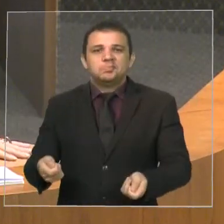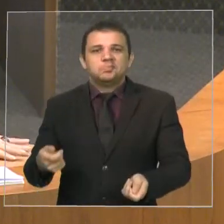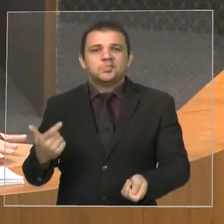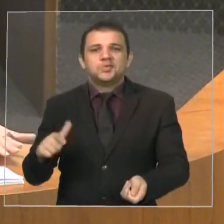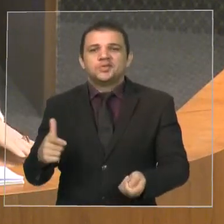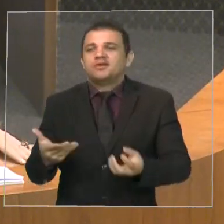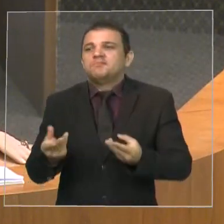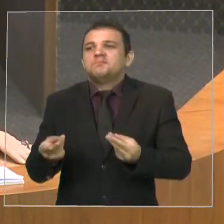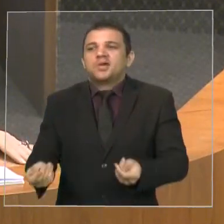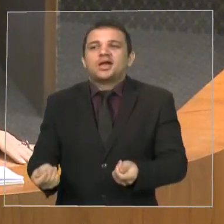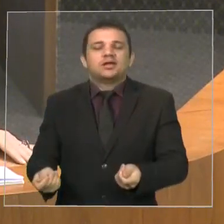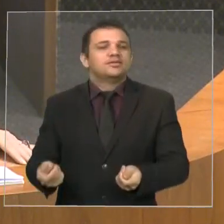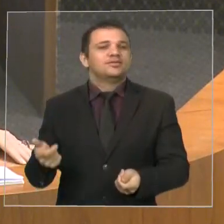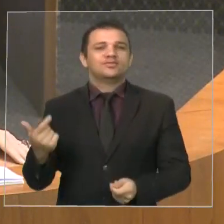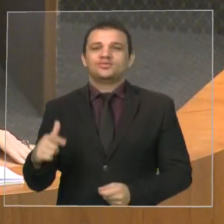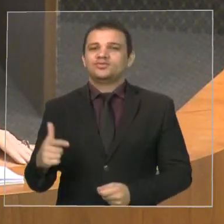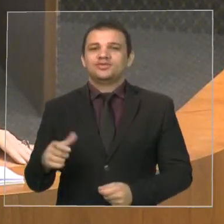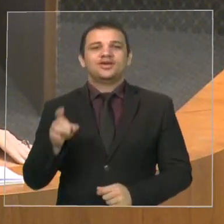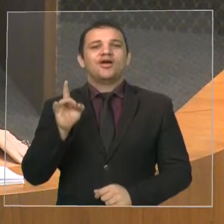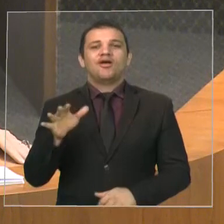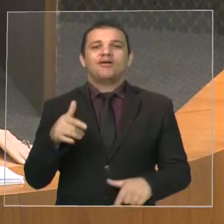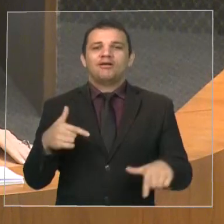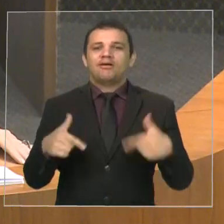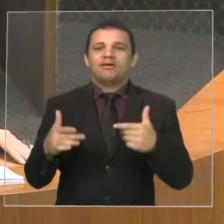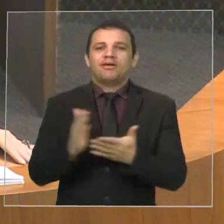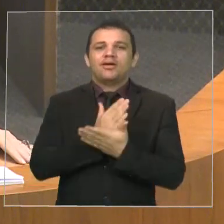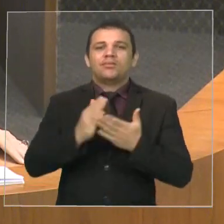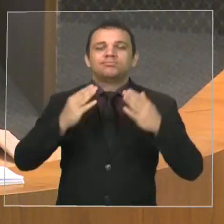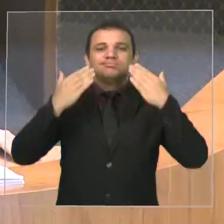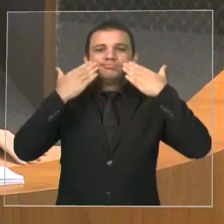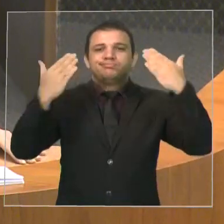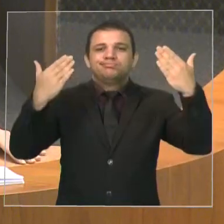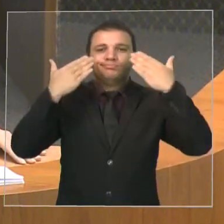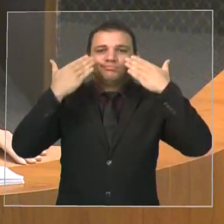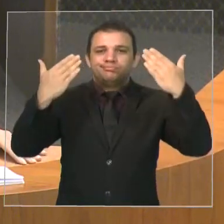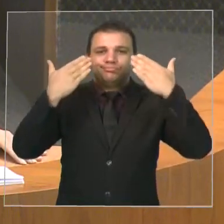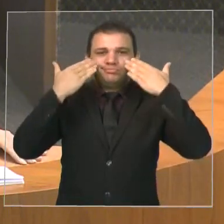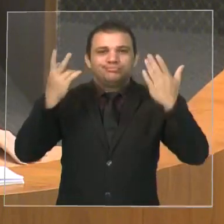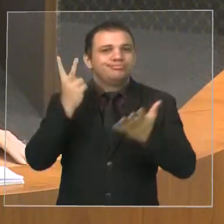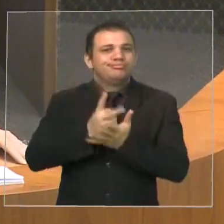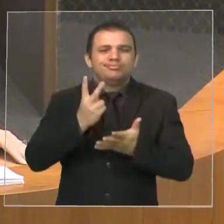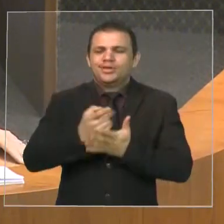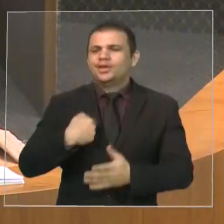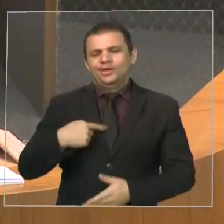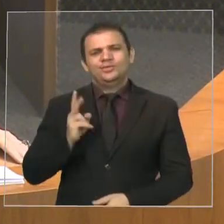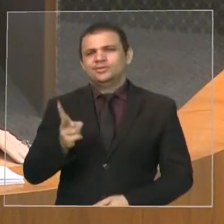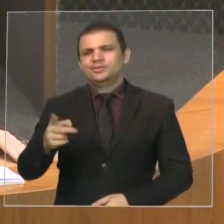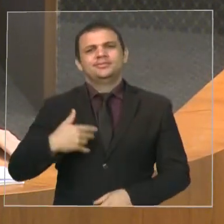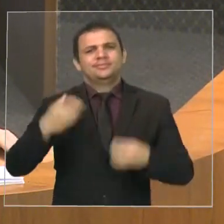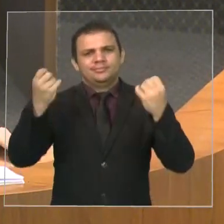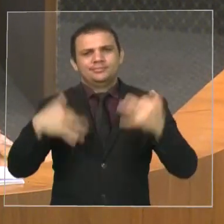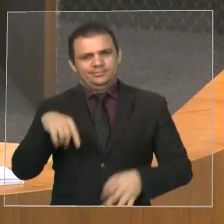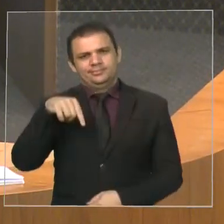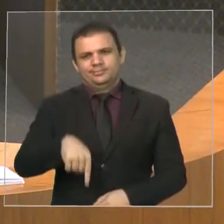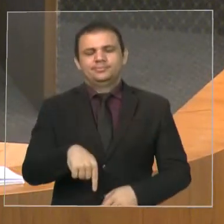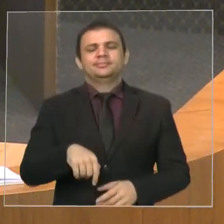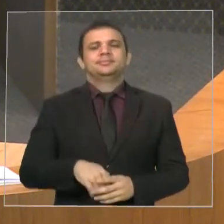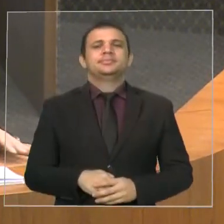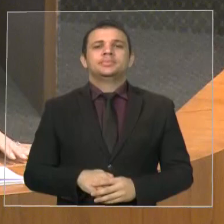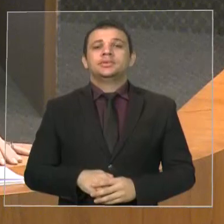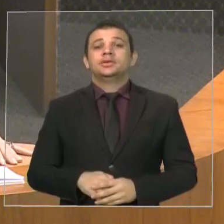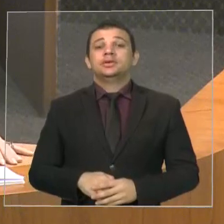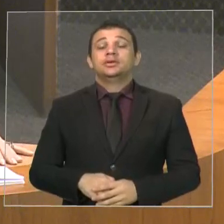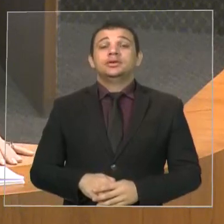essência, são apenas ações midiáticas, como eu sempre tenho dito, como eu tenho repetido inúmeras